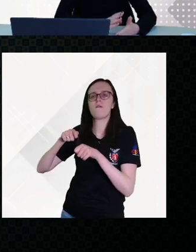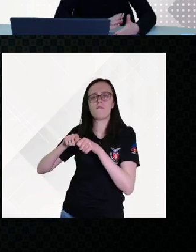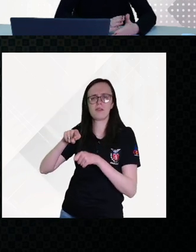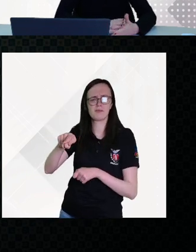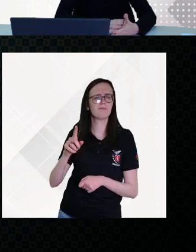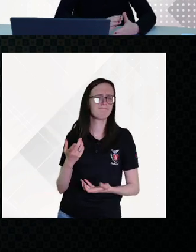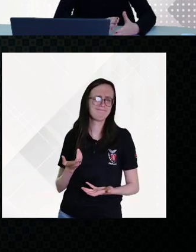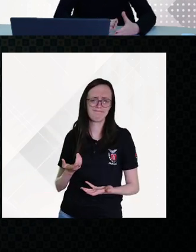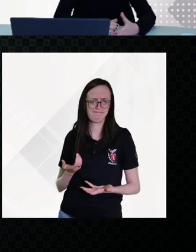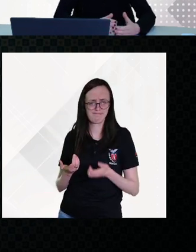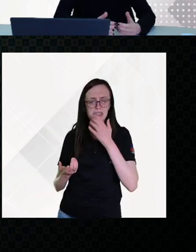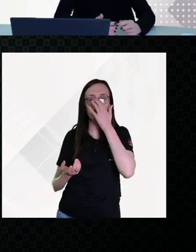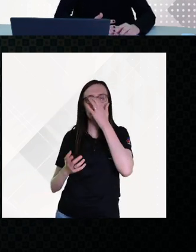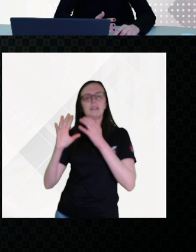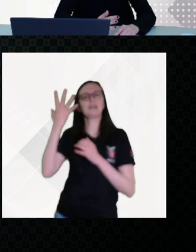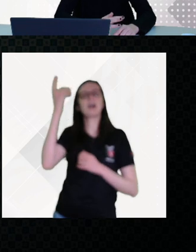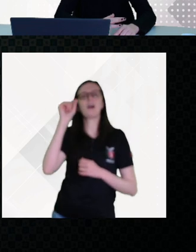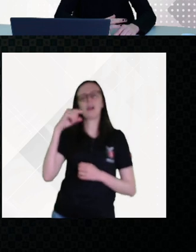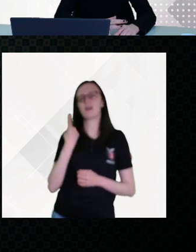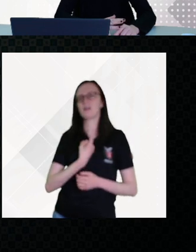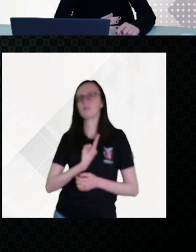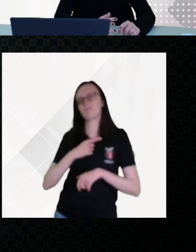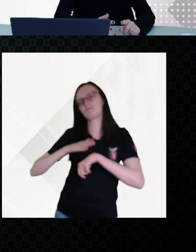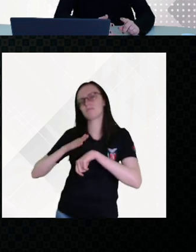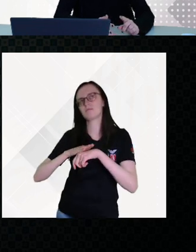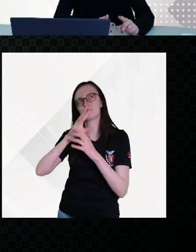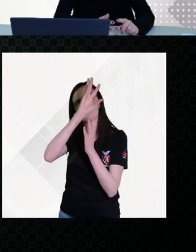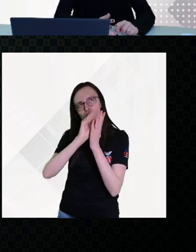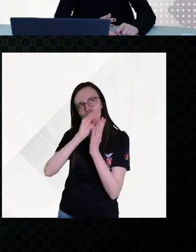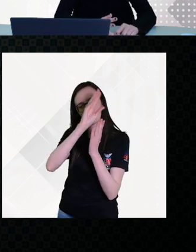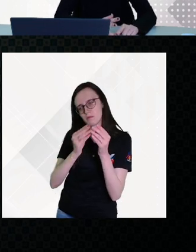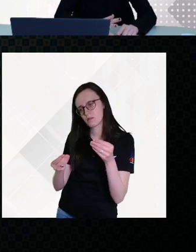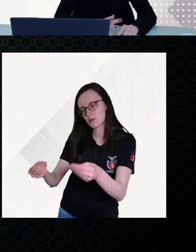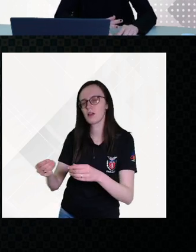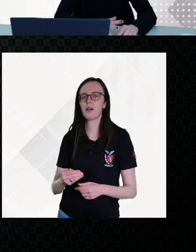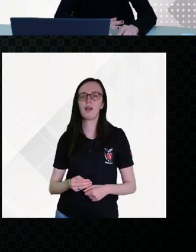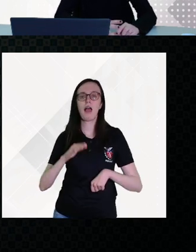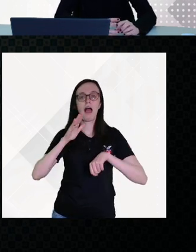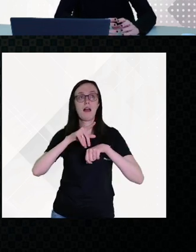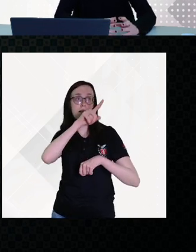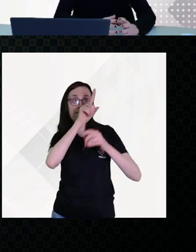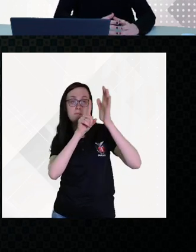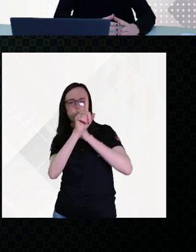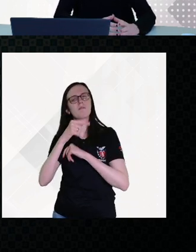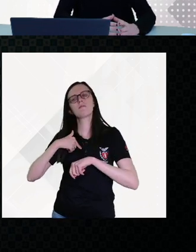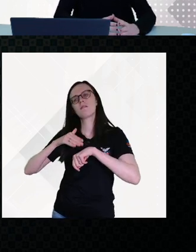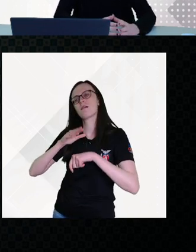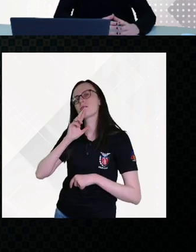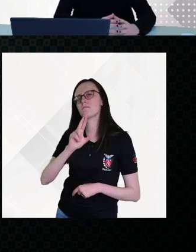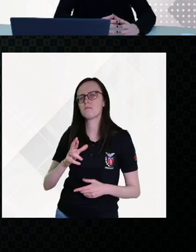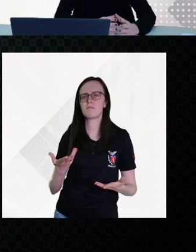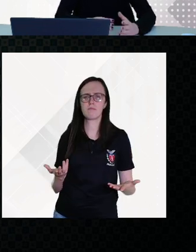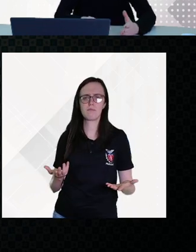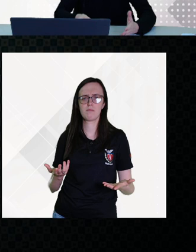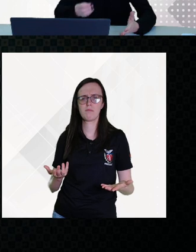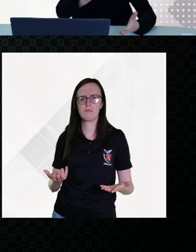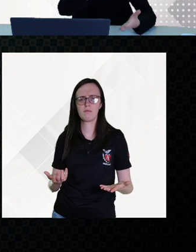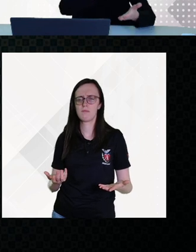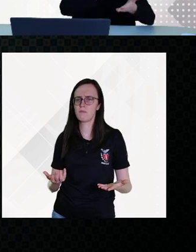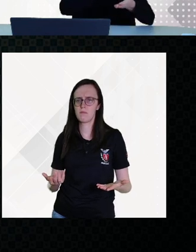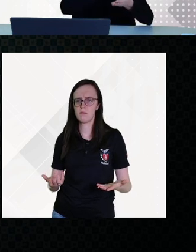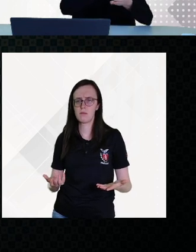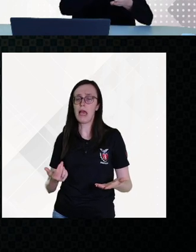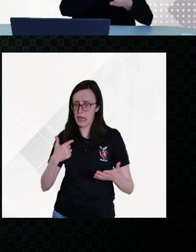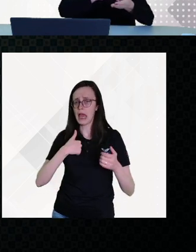A gente acaba que faz uma cópia por ele, responde por ele. Não há problema de